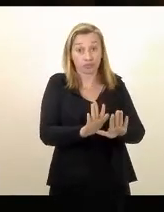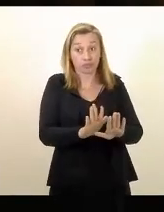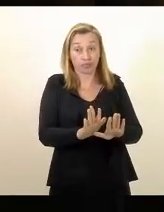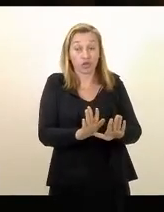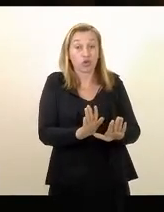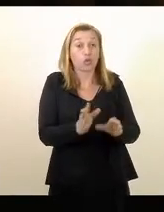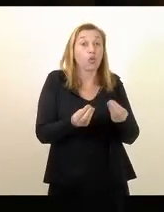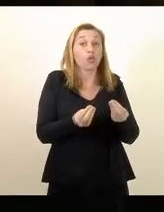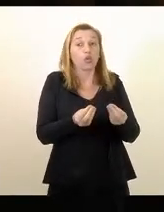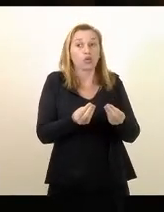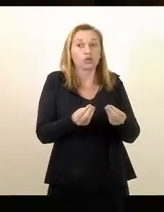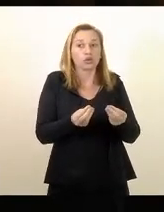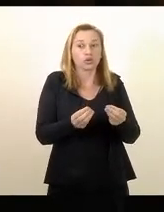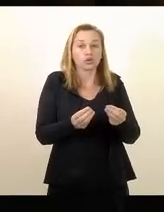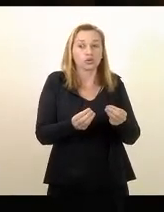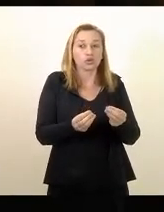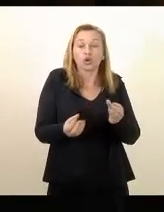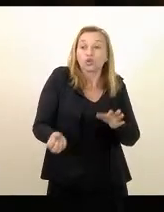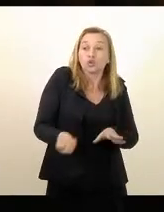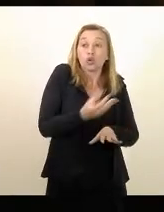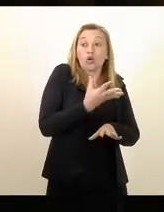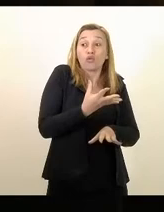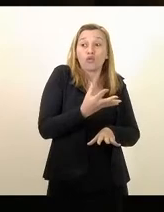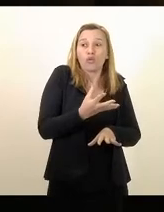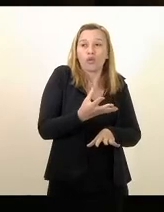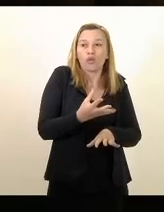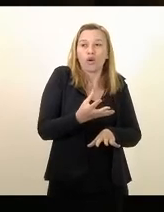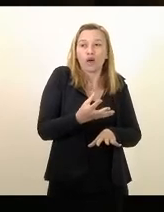no currículo novo ensino médio